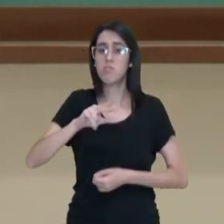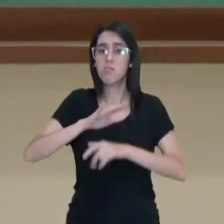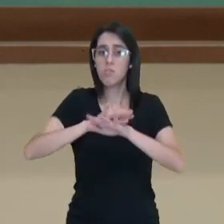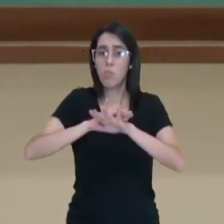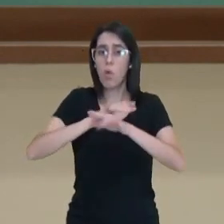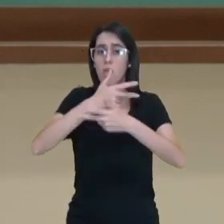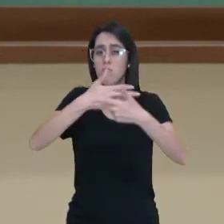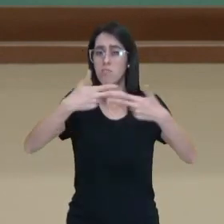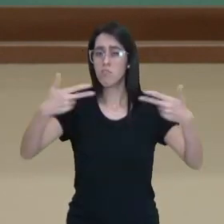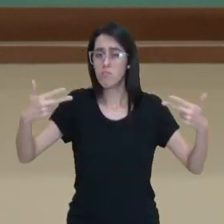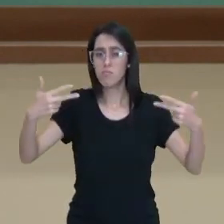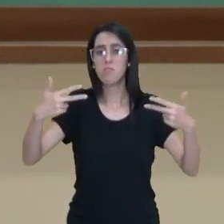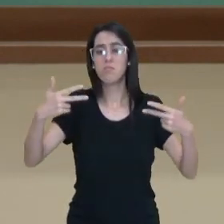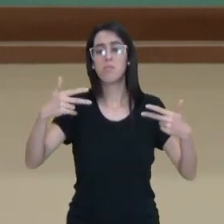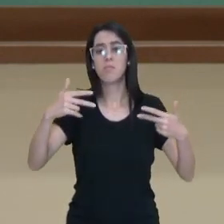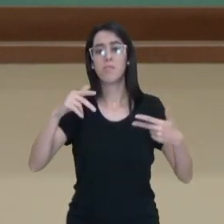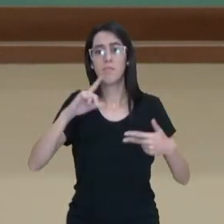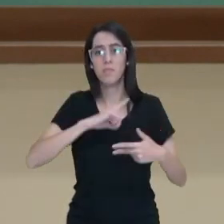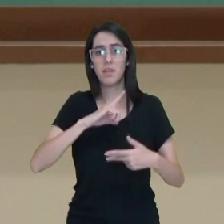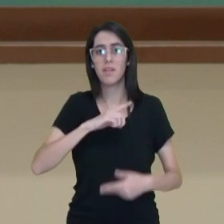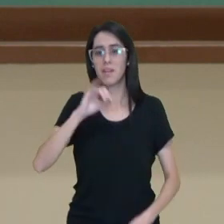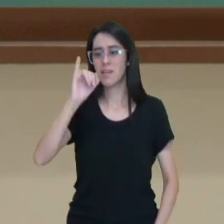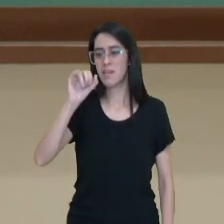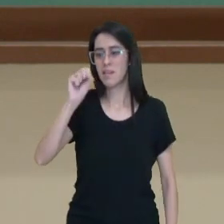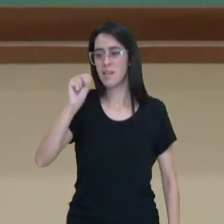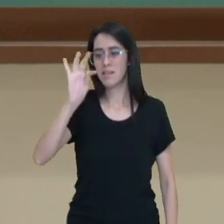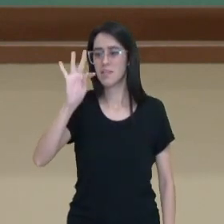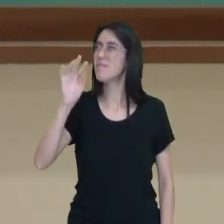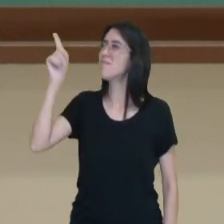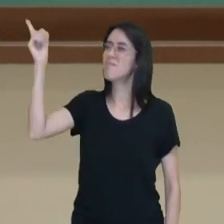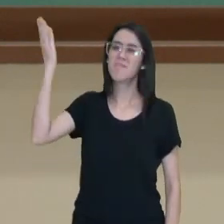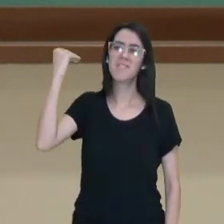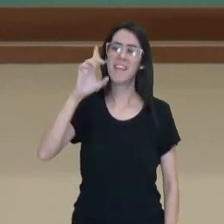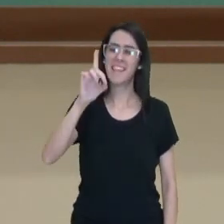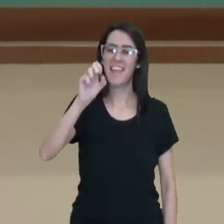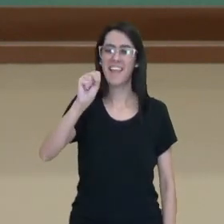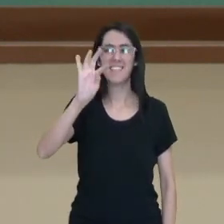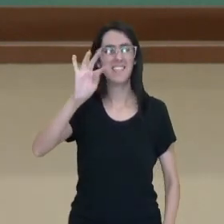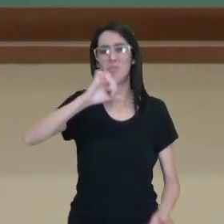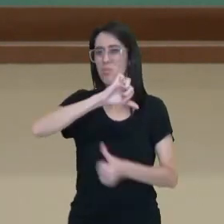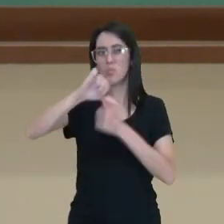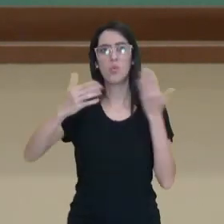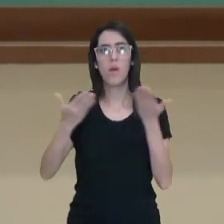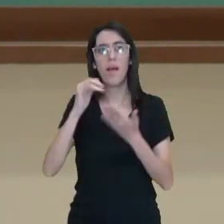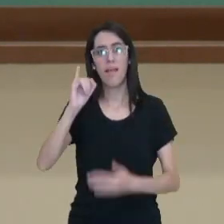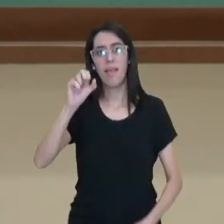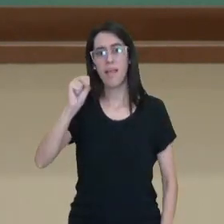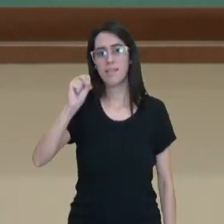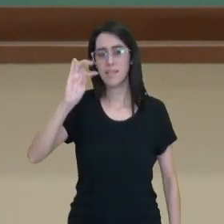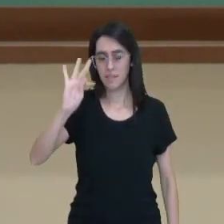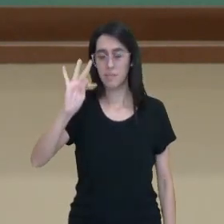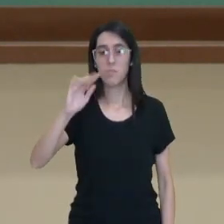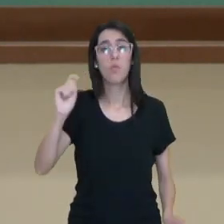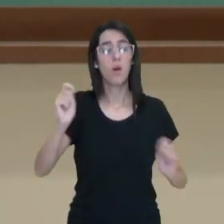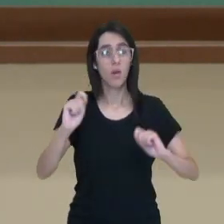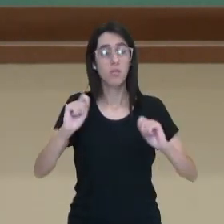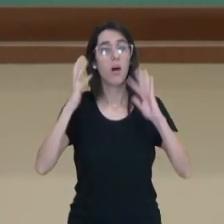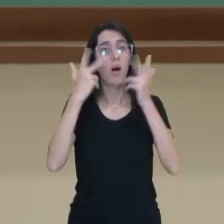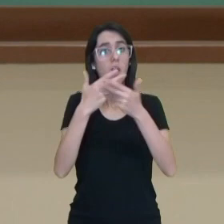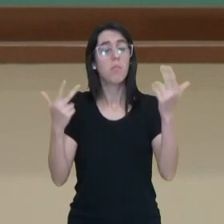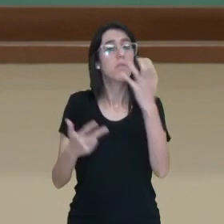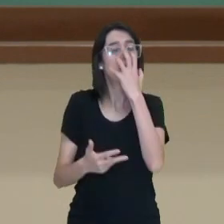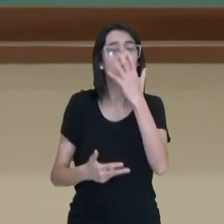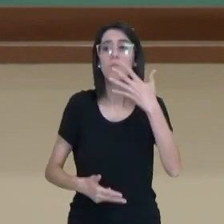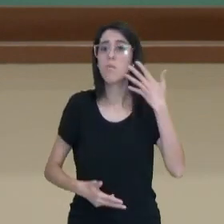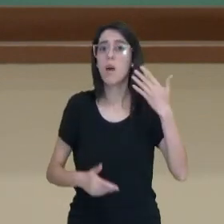transmissíveis, inclusive a nomenclatura ainda está antiga, né? Que podem afetar animais, né? Os pets, os cachorros, os